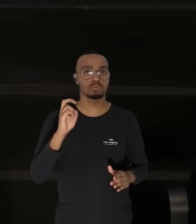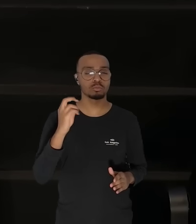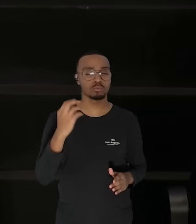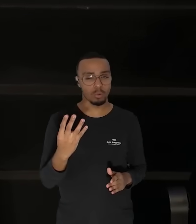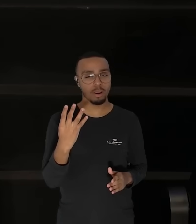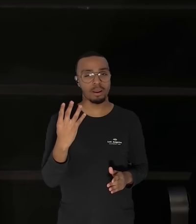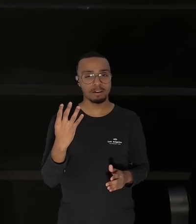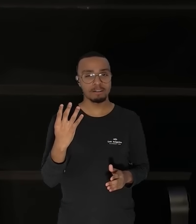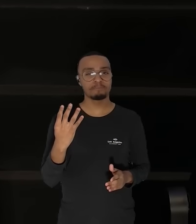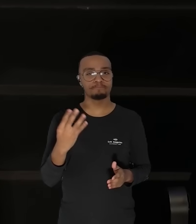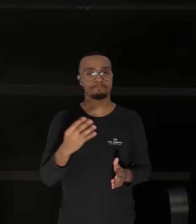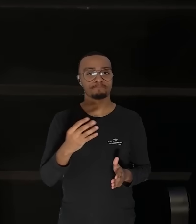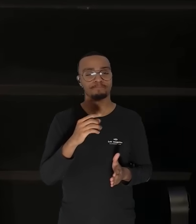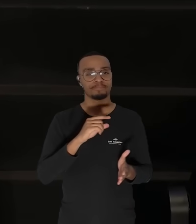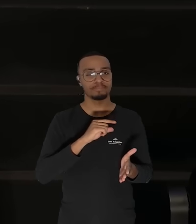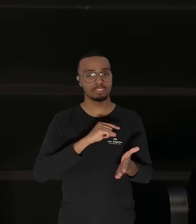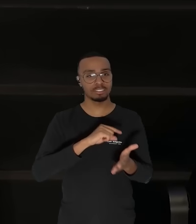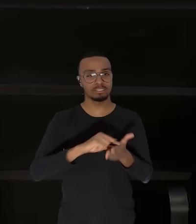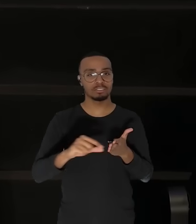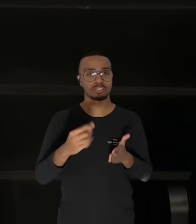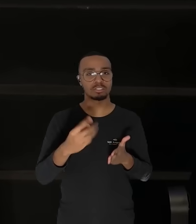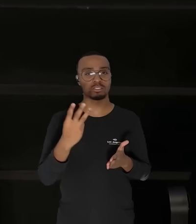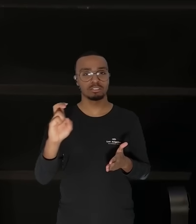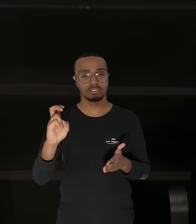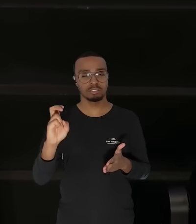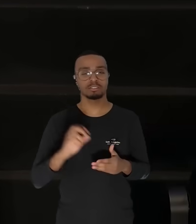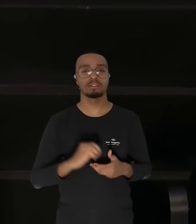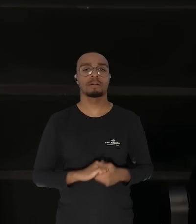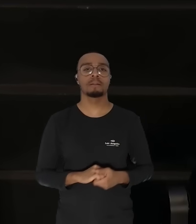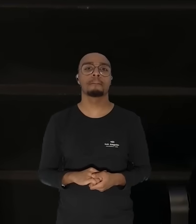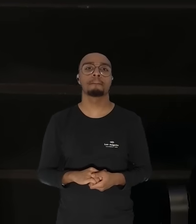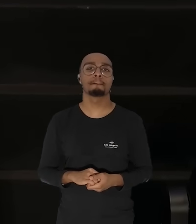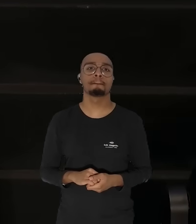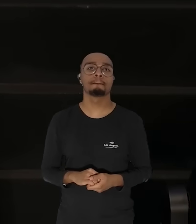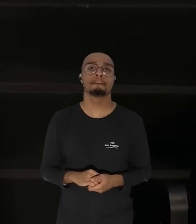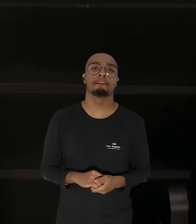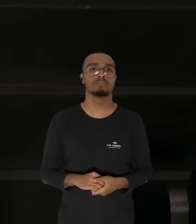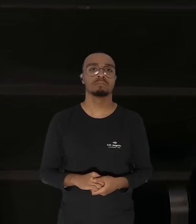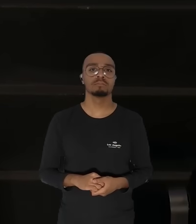Evangelho de Marcos, capítulo 4, versículo 35.